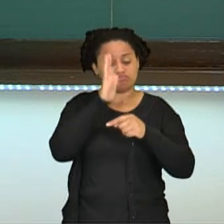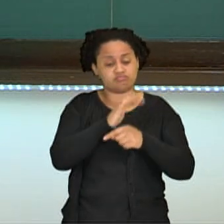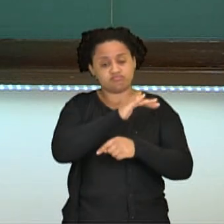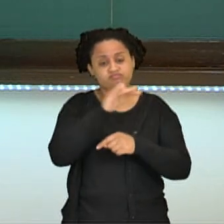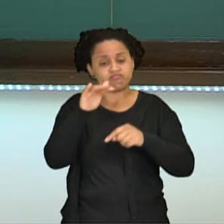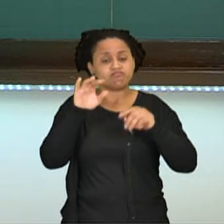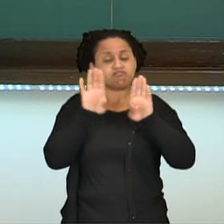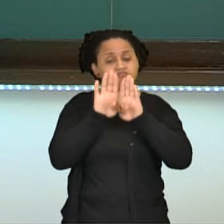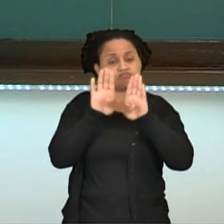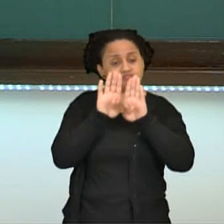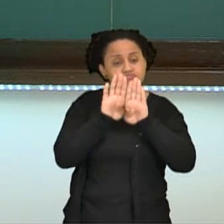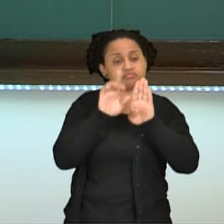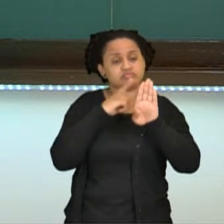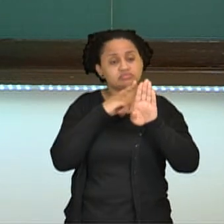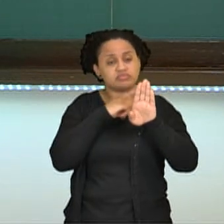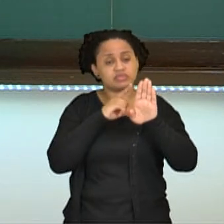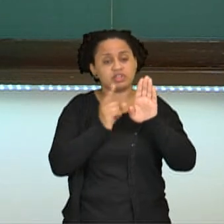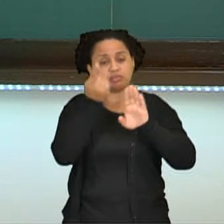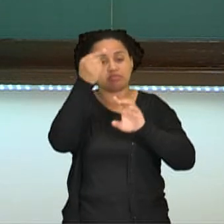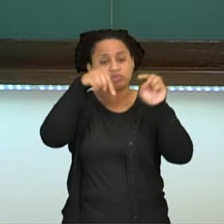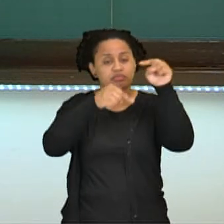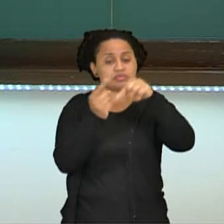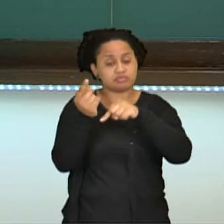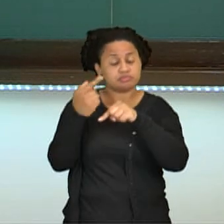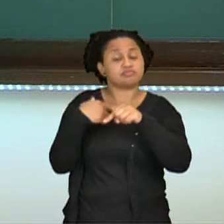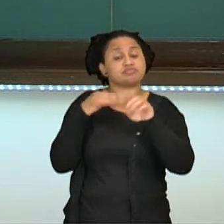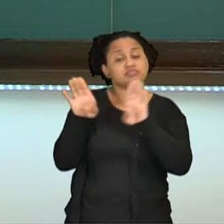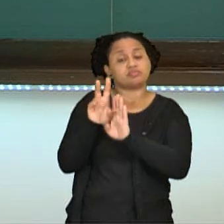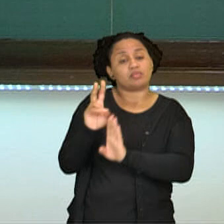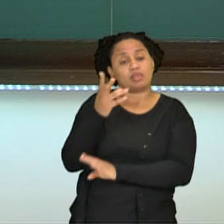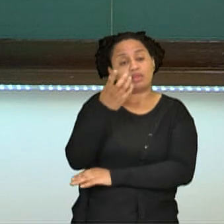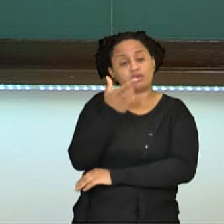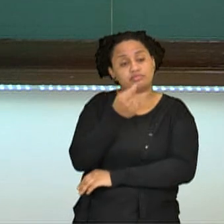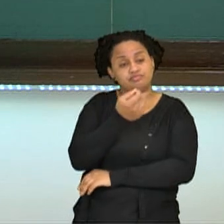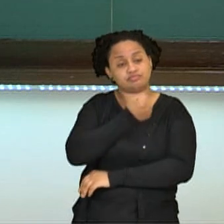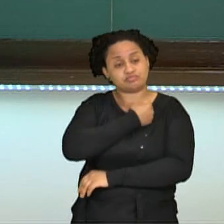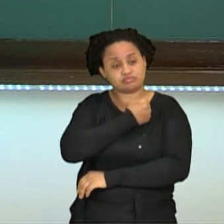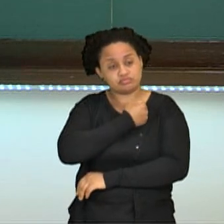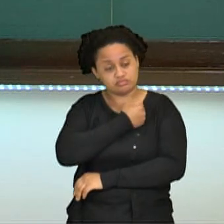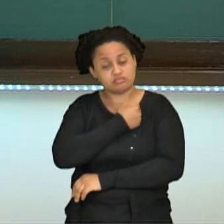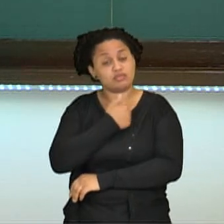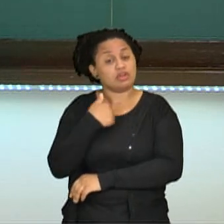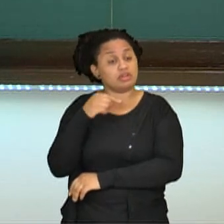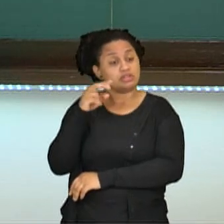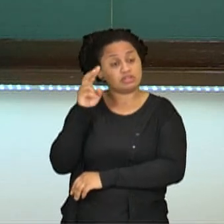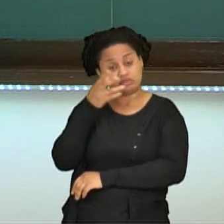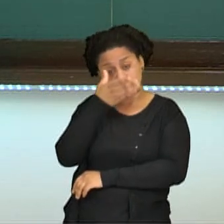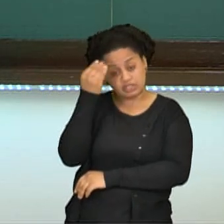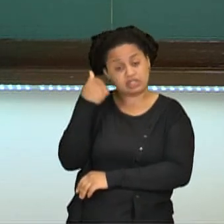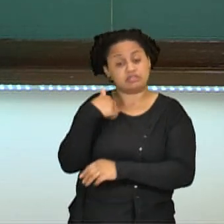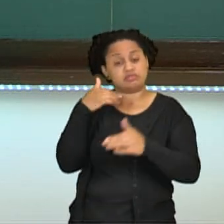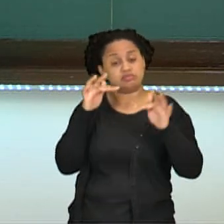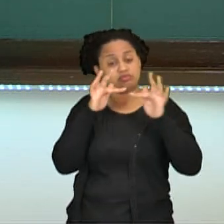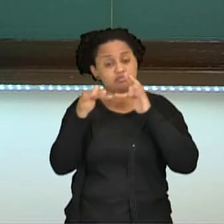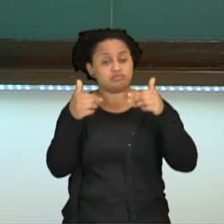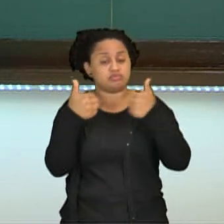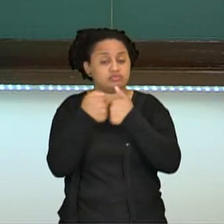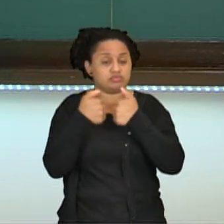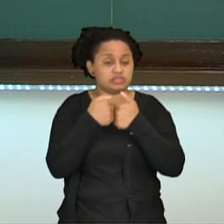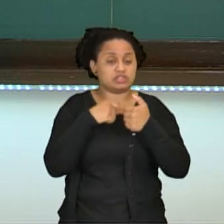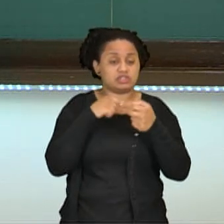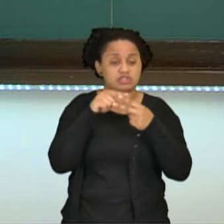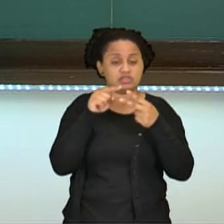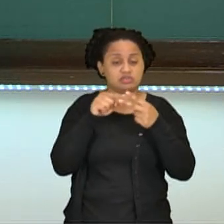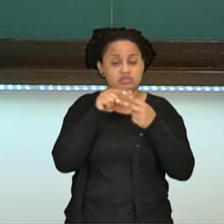valor numérico. Não esqueça, você tem dois tipos de medidas na física, as grandezas escalares e as